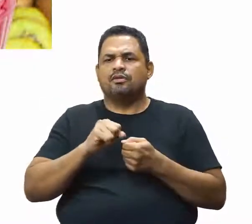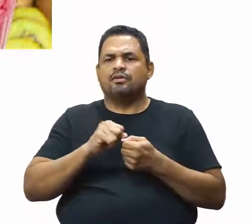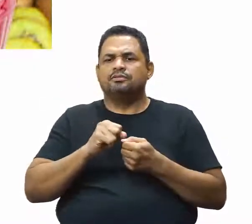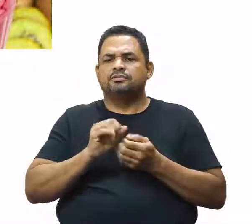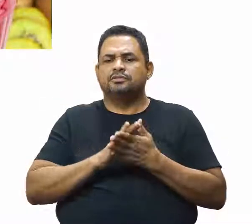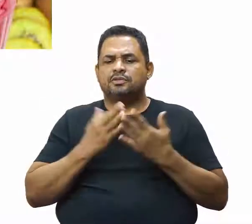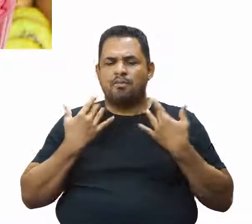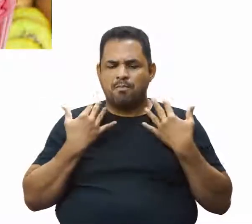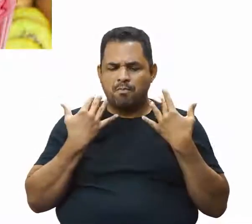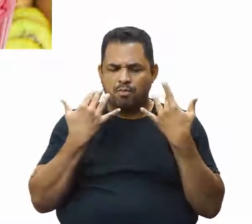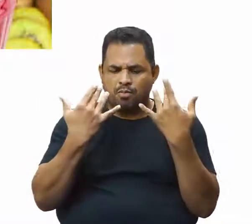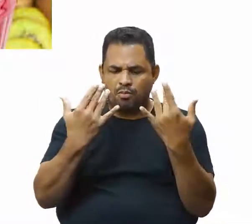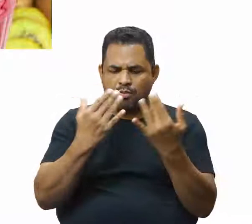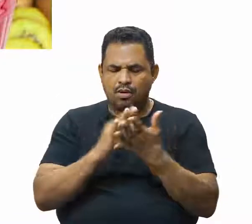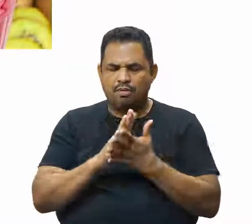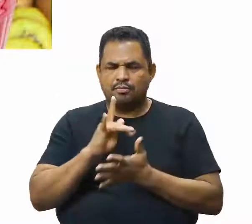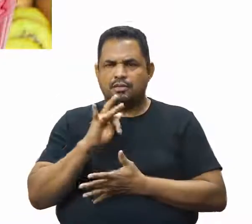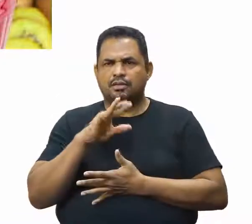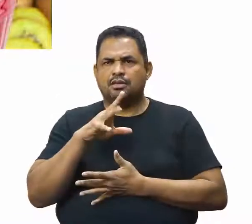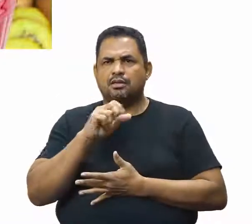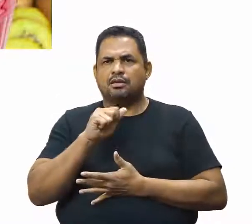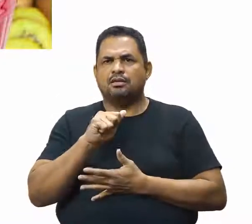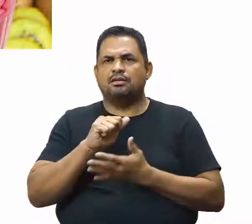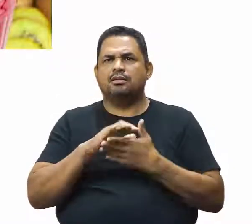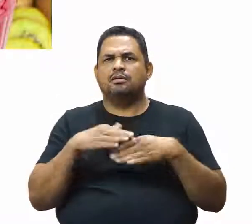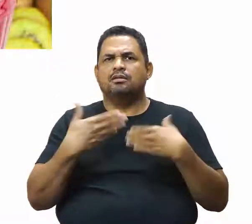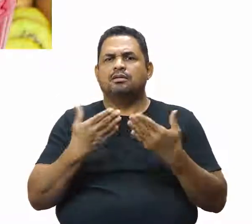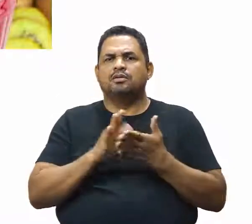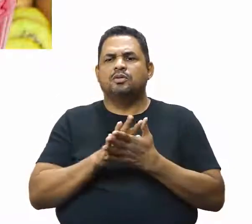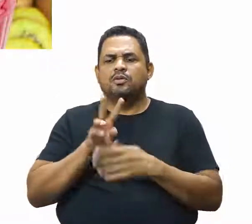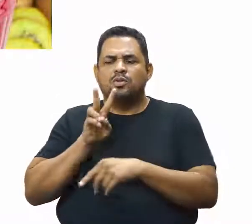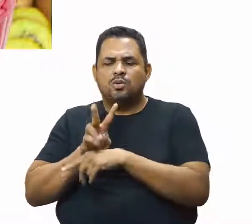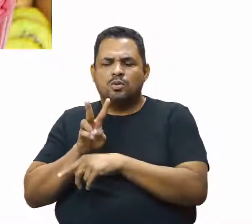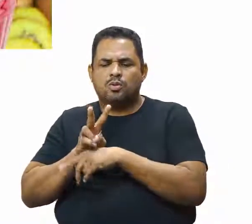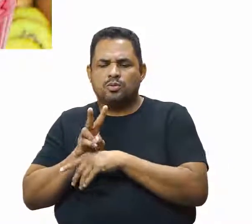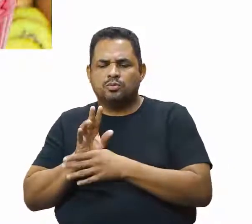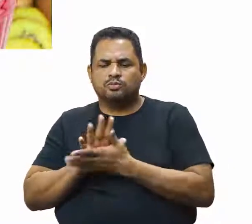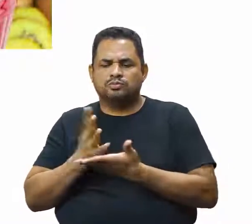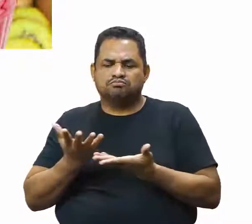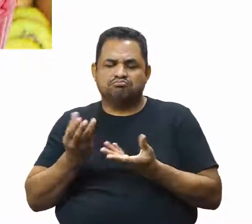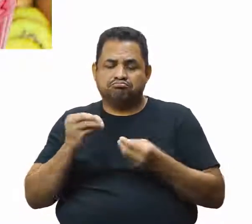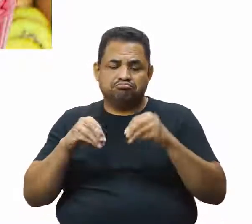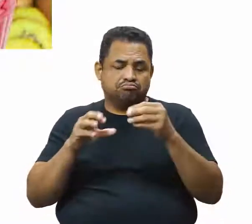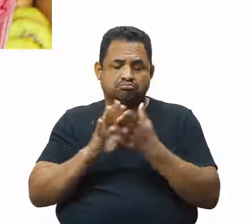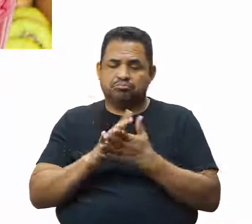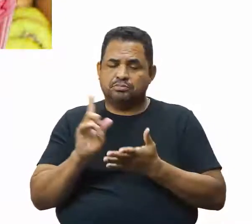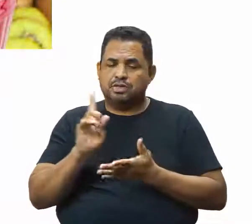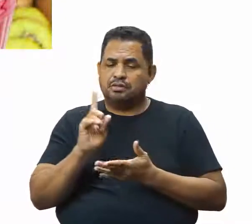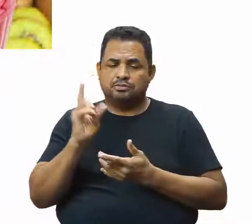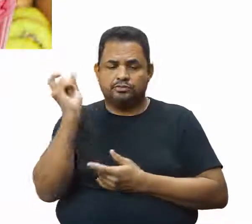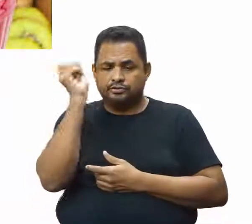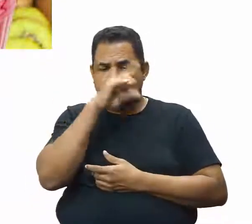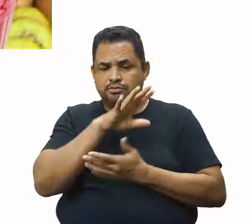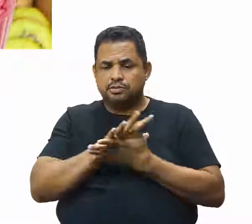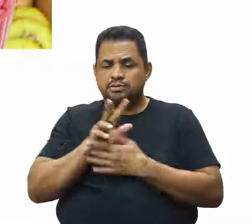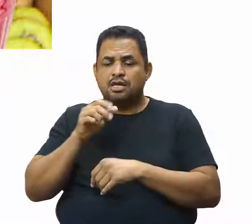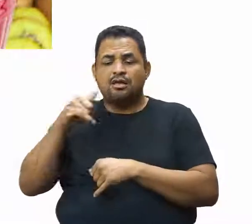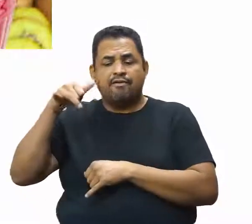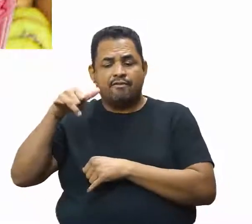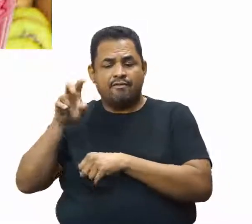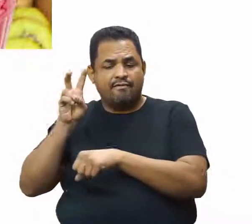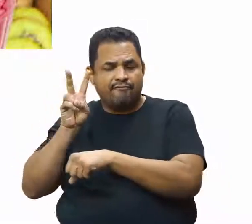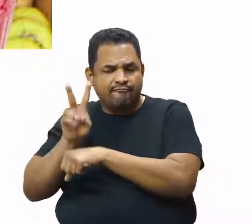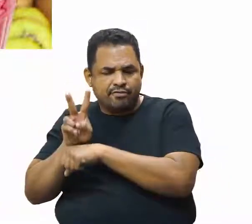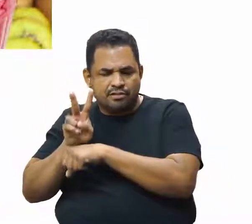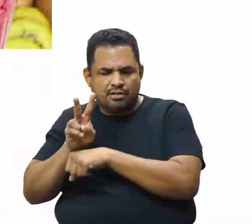de pitaia. Agora, os tratos culturais também não são difíceis. Agora é a prevenção. A